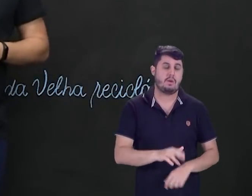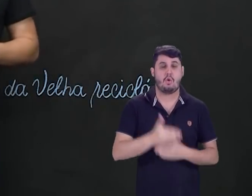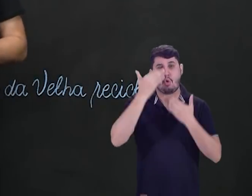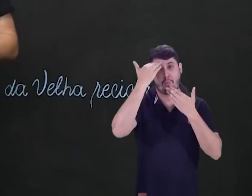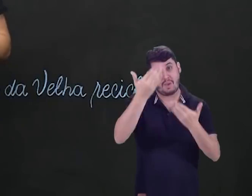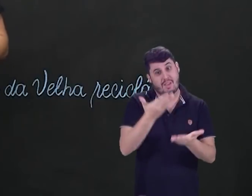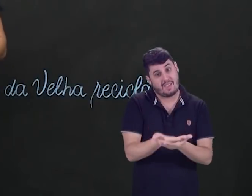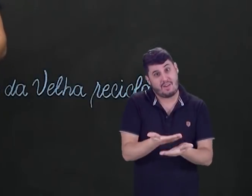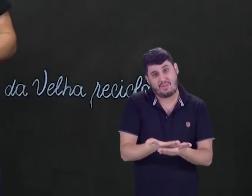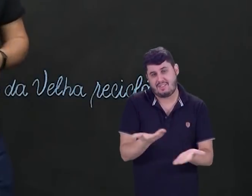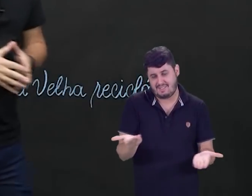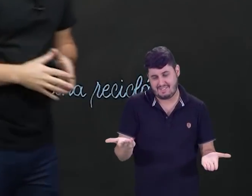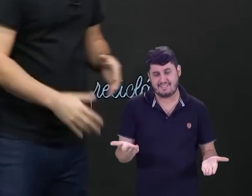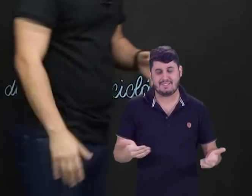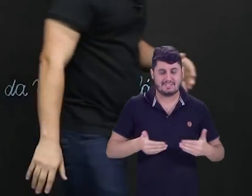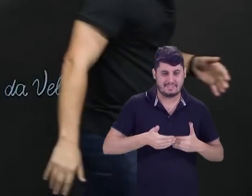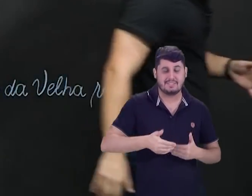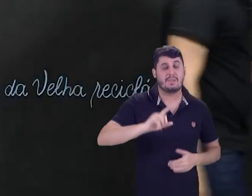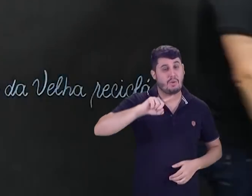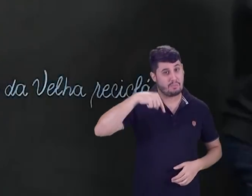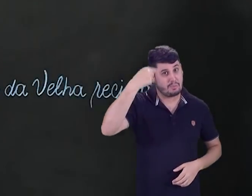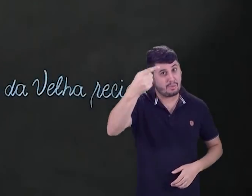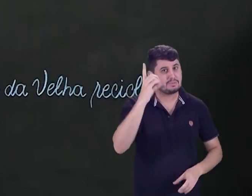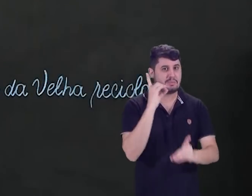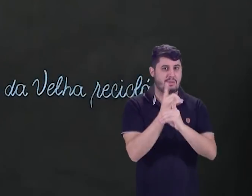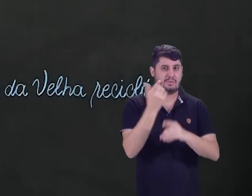eu agradeço e até uma próxima.